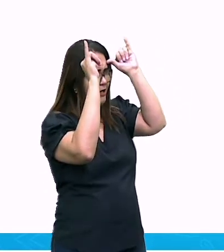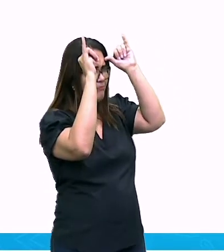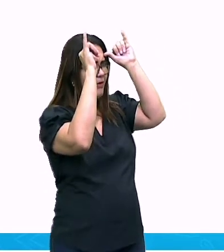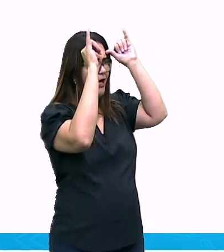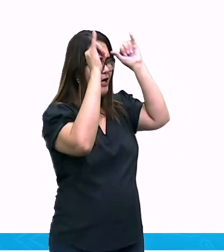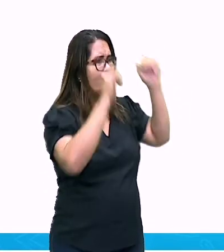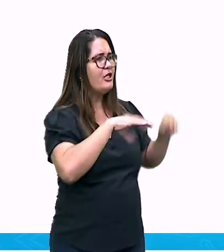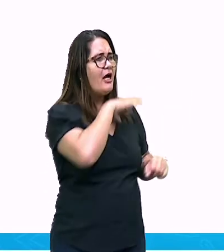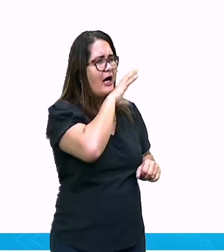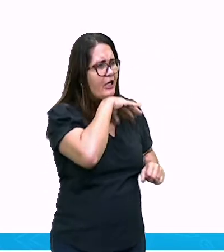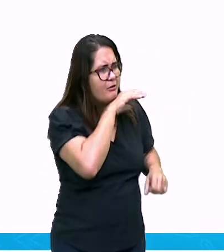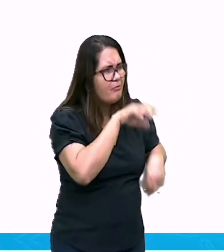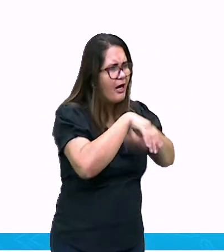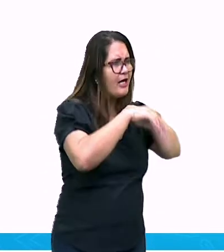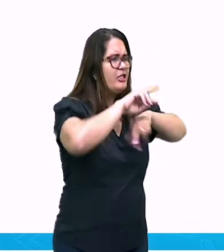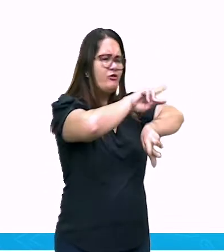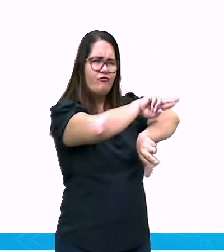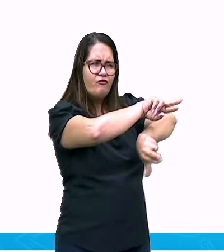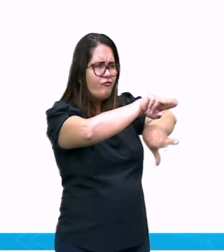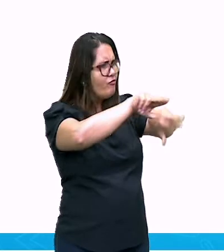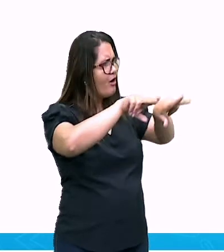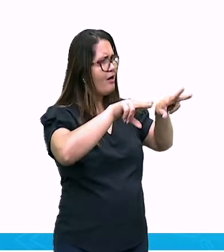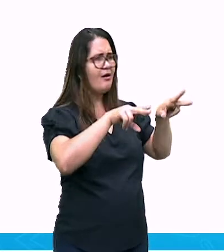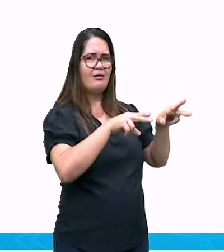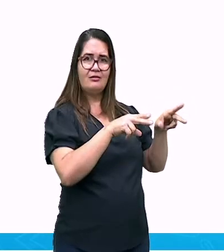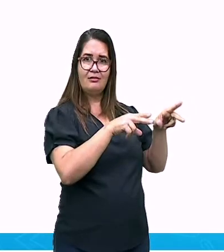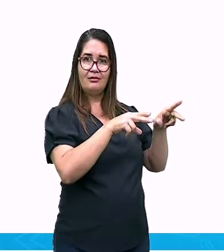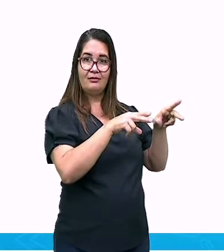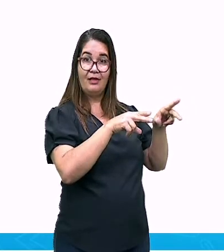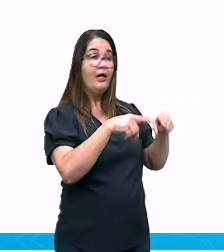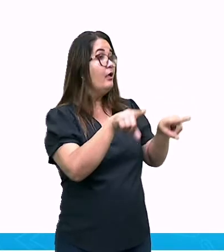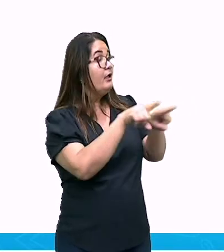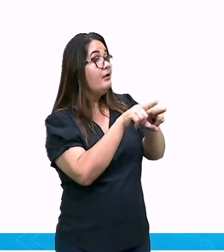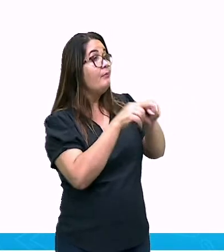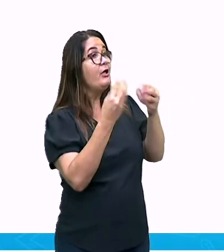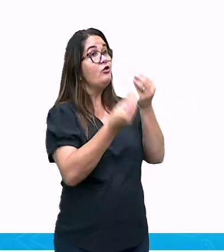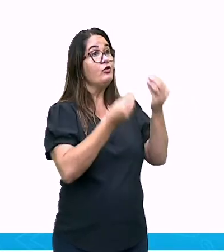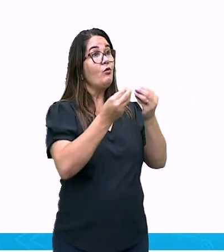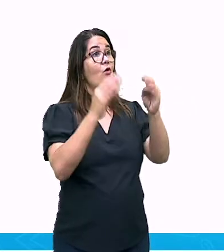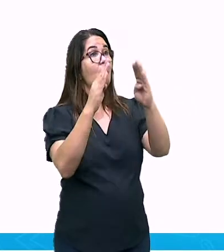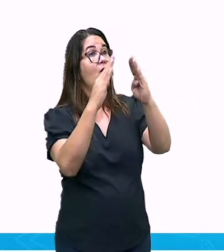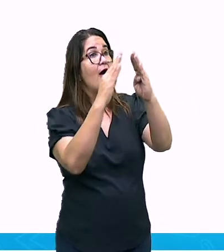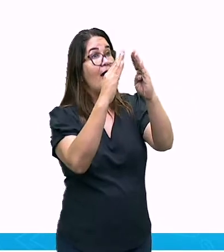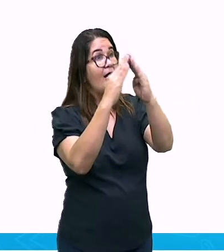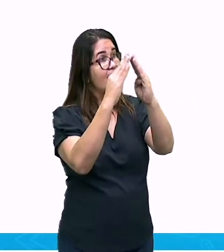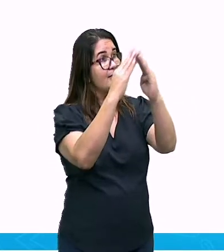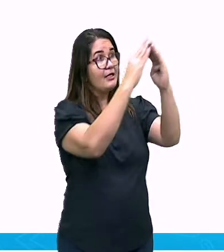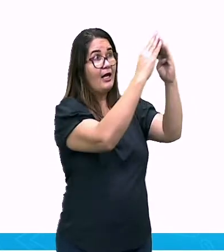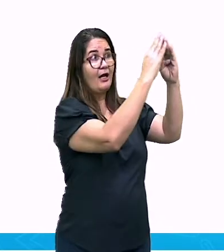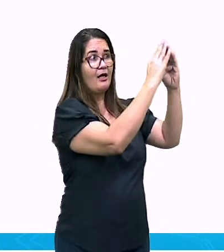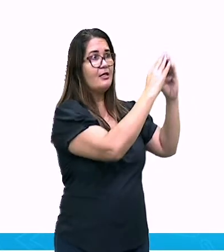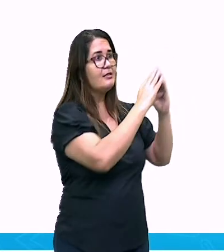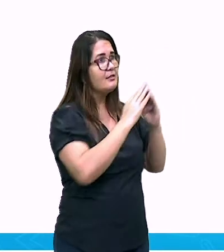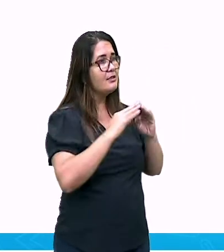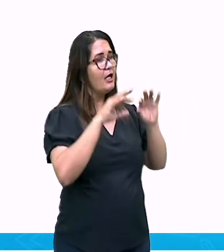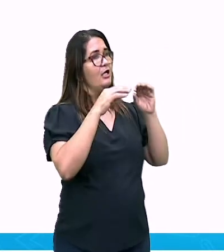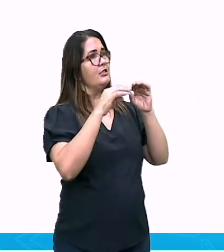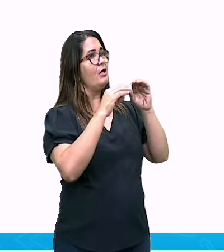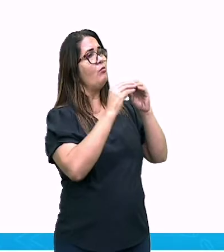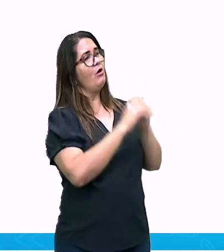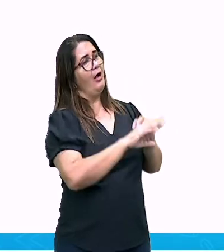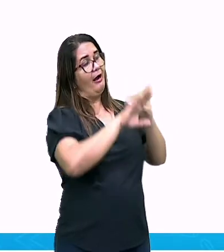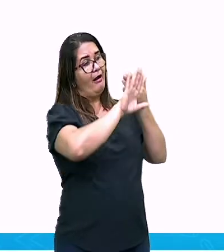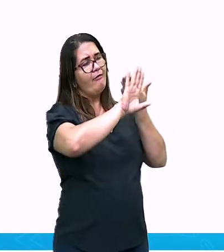mais distantes uns dos outros. Nós também temos o que aqui? Observamos o que? Animais, né? Criação